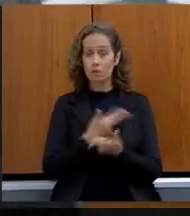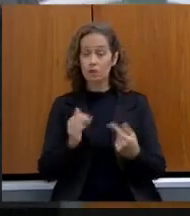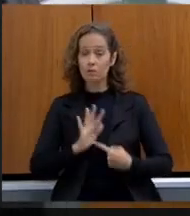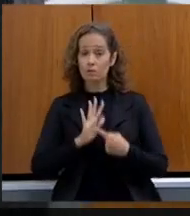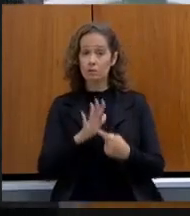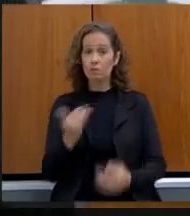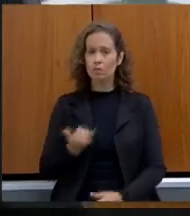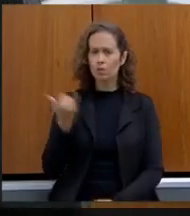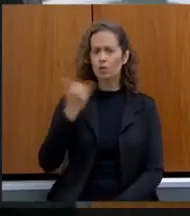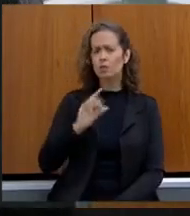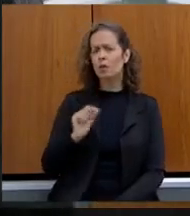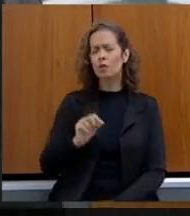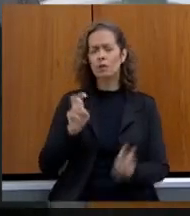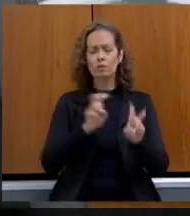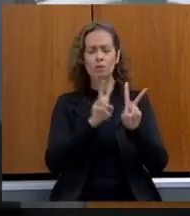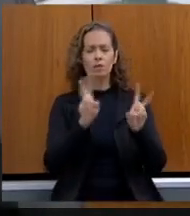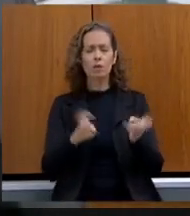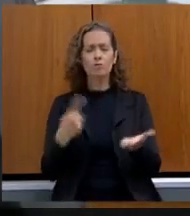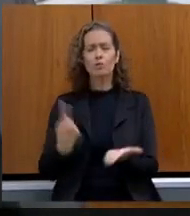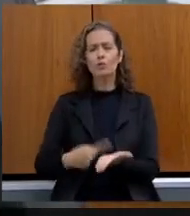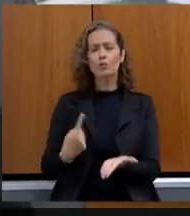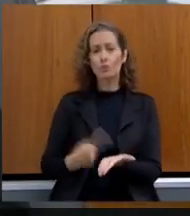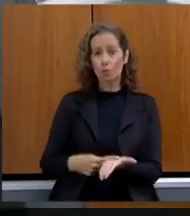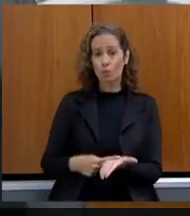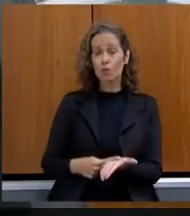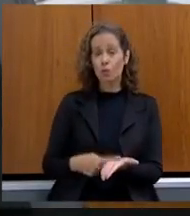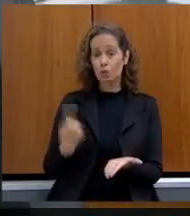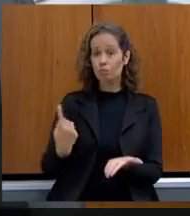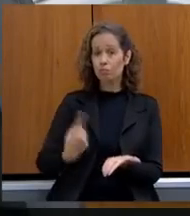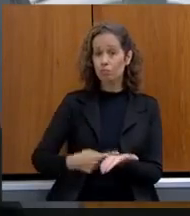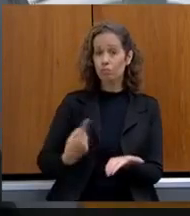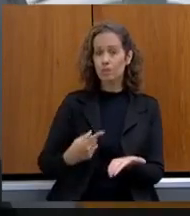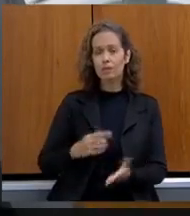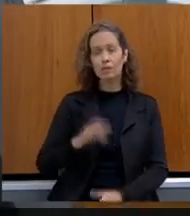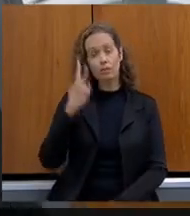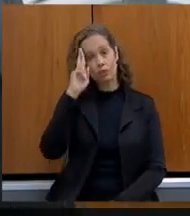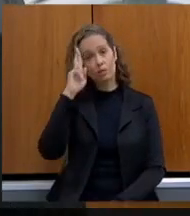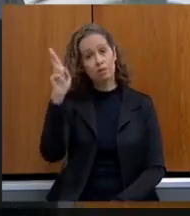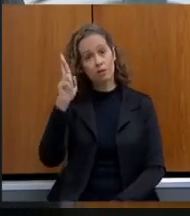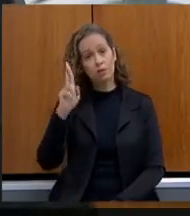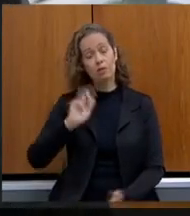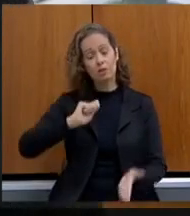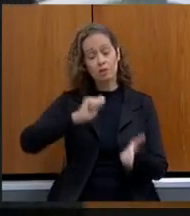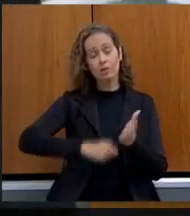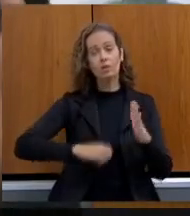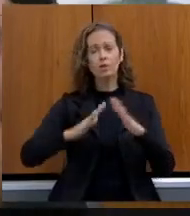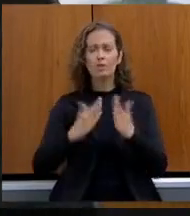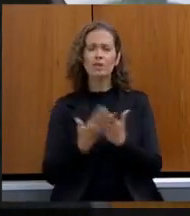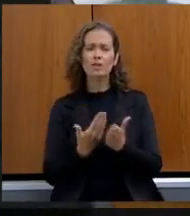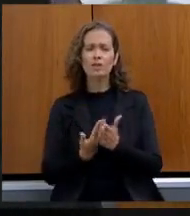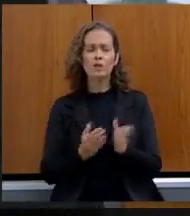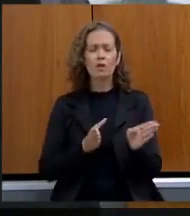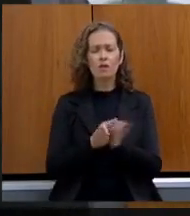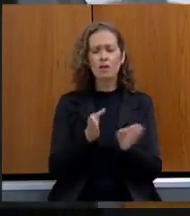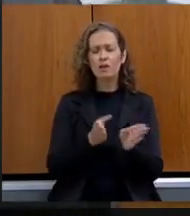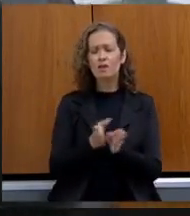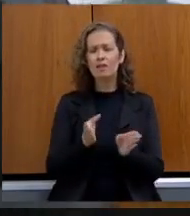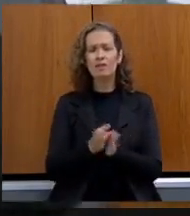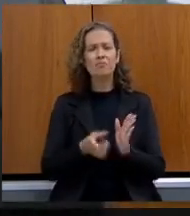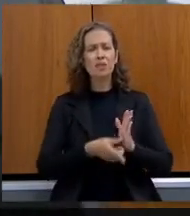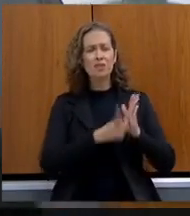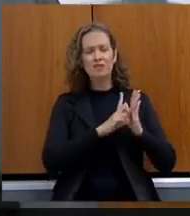foi um termo né de compromisso que o diretor de escola assinou como orientação que nunca havia tido uma